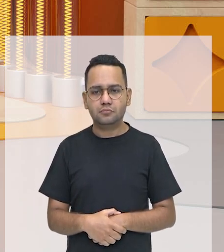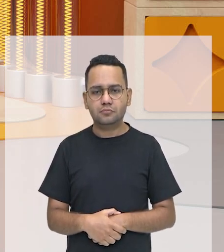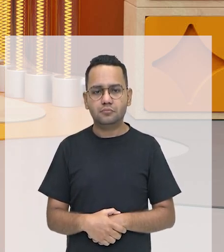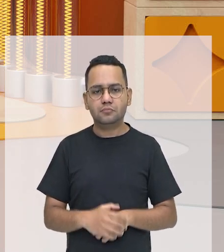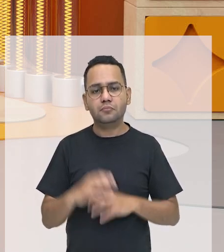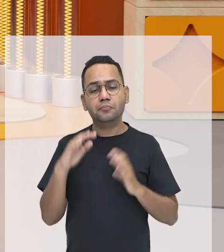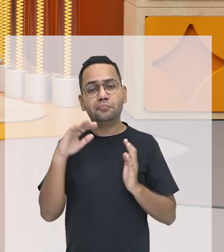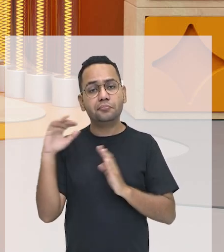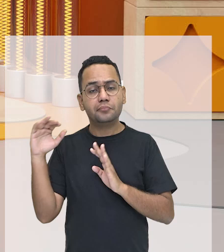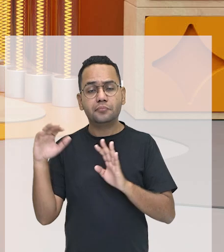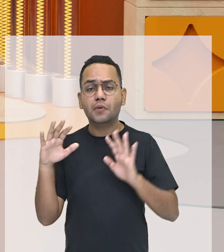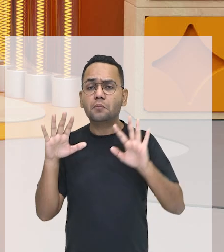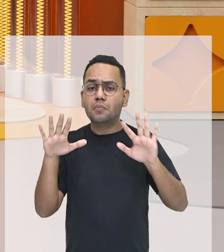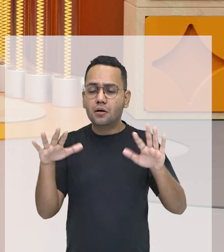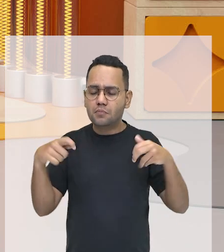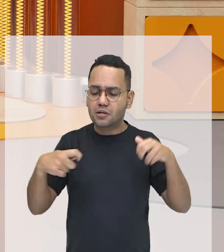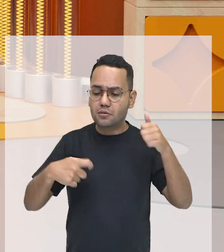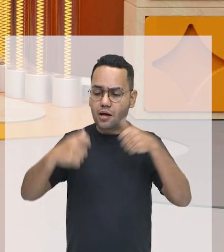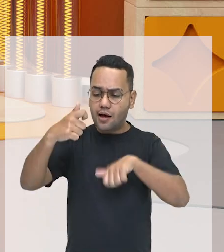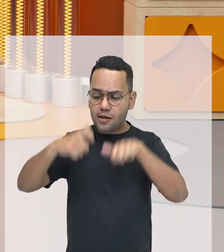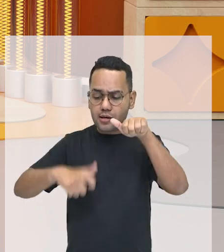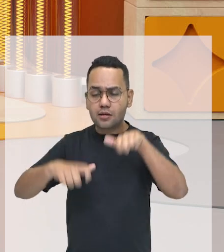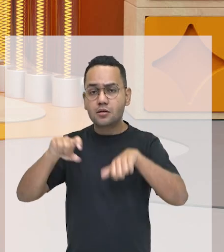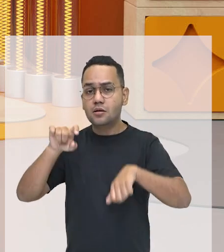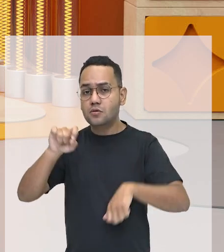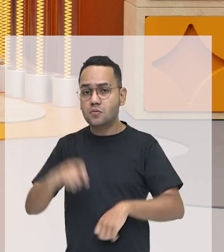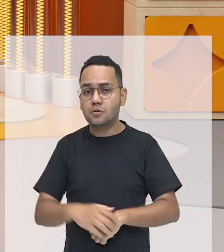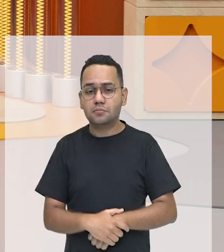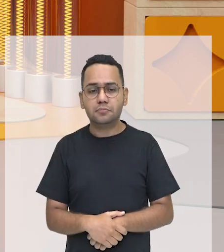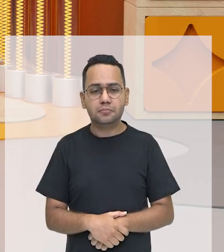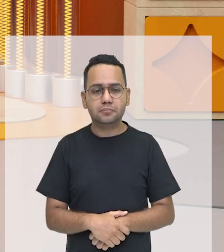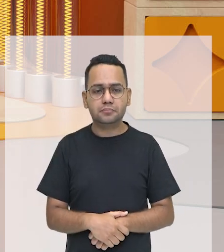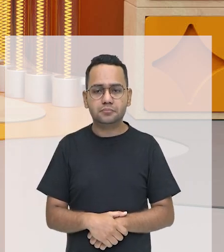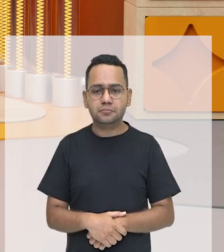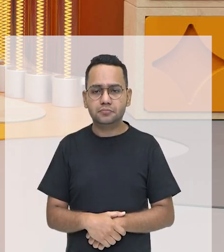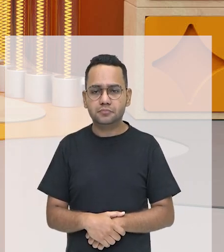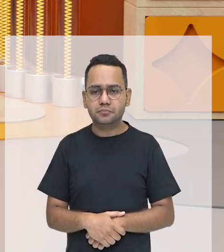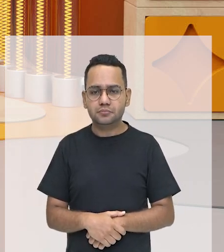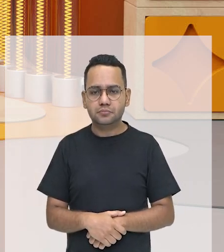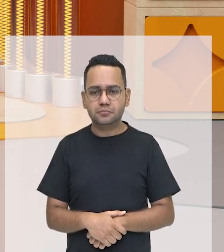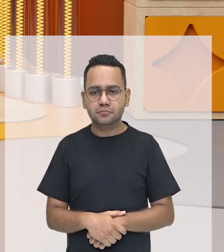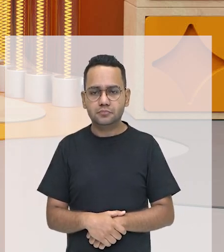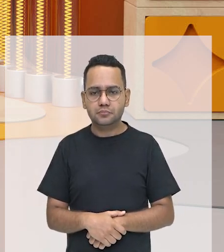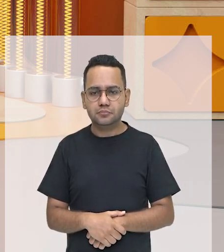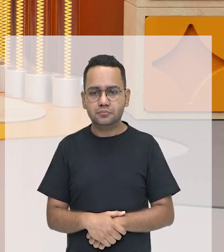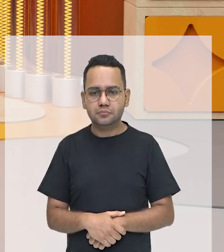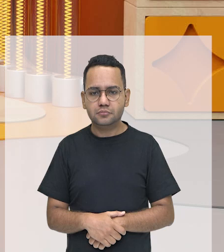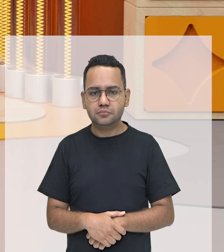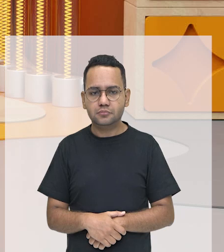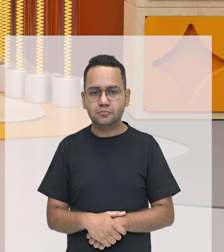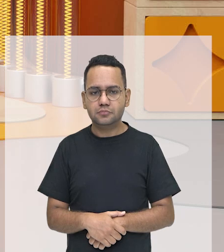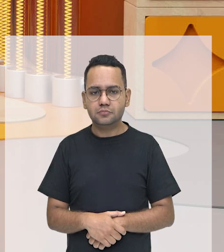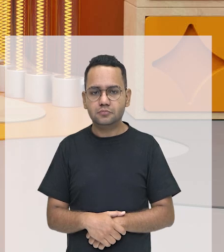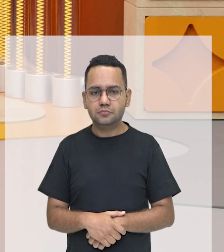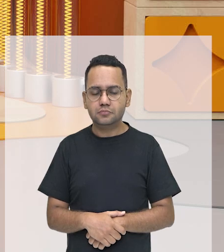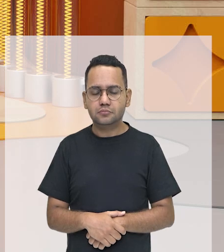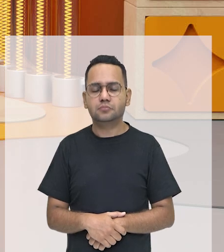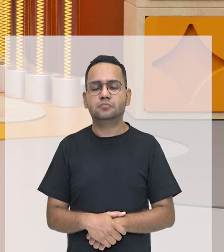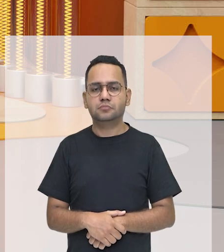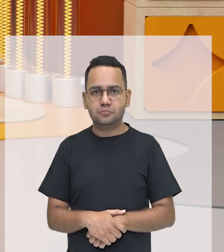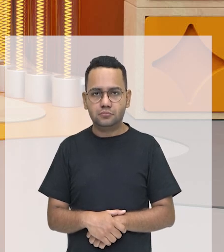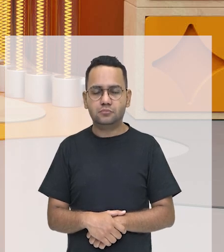que nós temos que analisar em que esses países, né, que fazem parte da Comunidade dos Estados